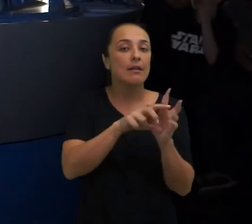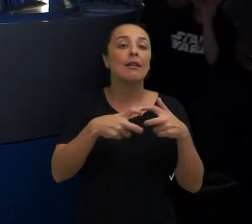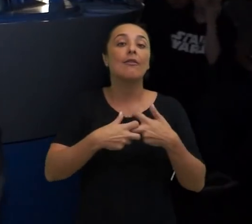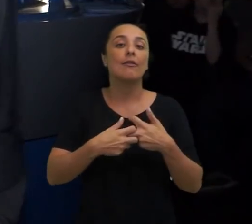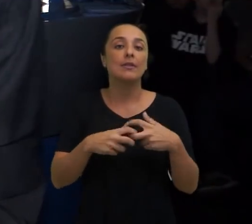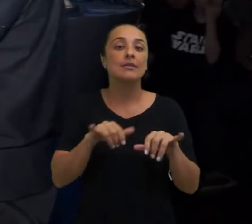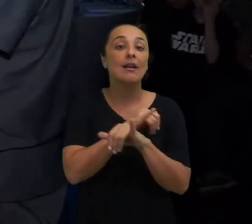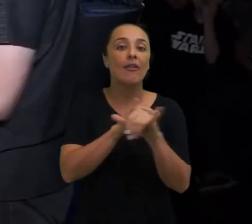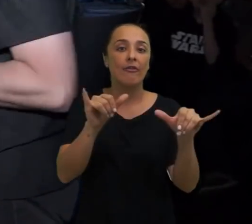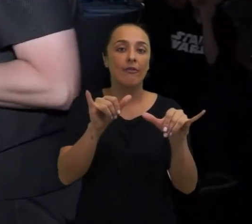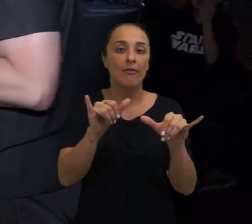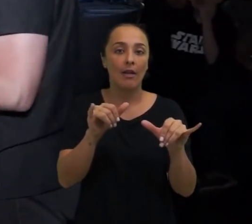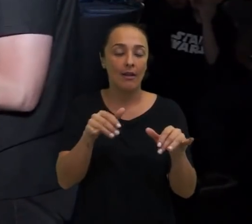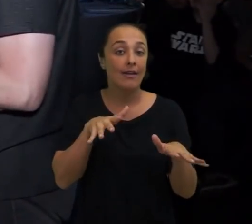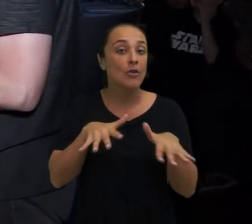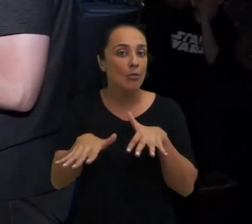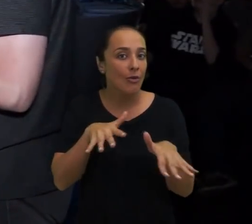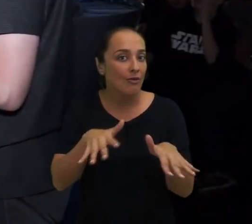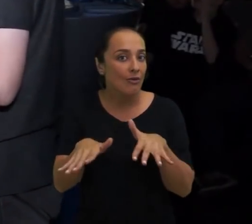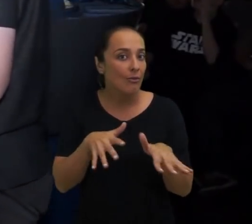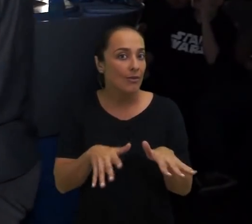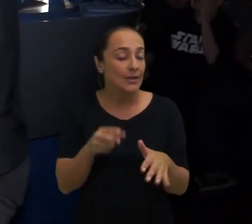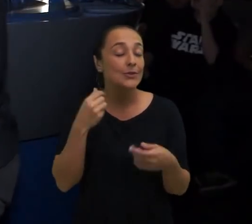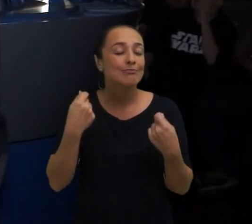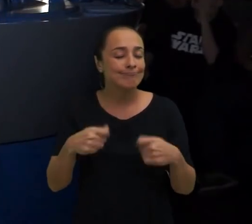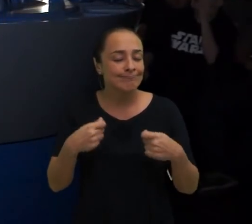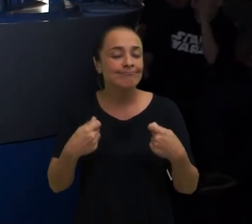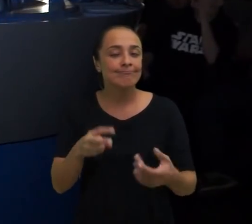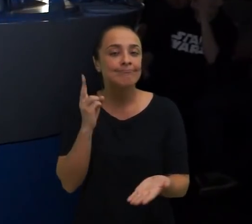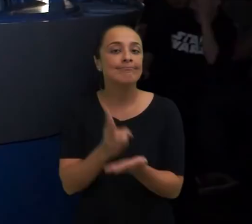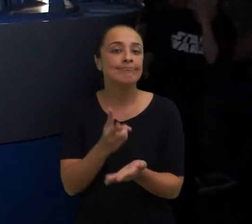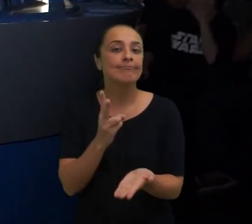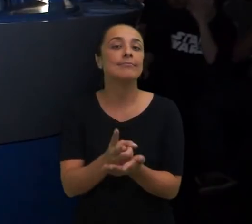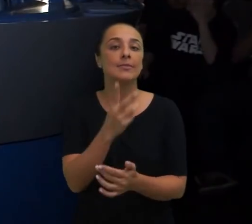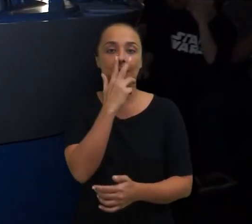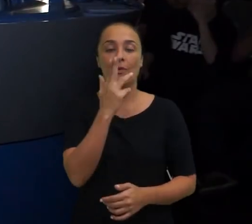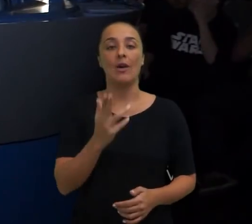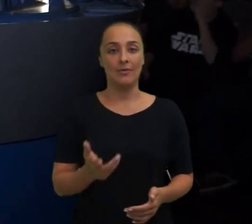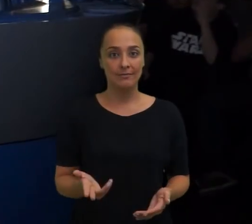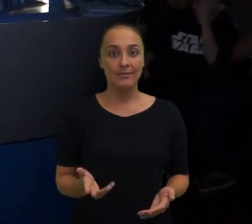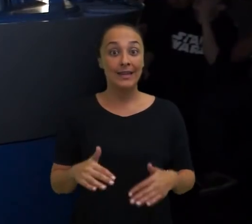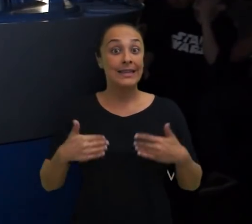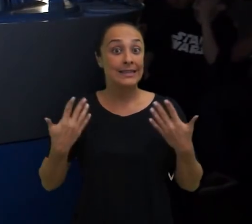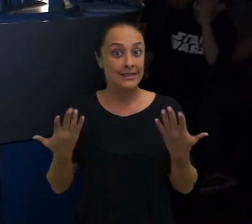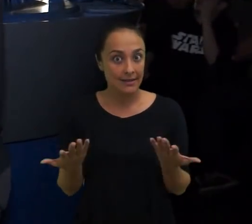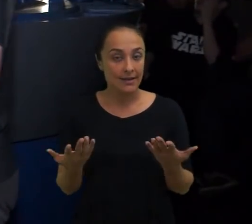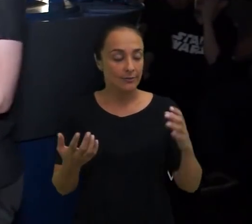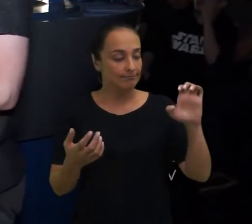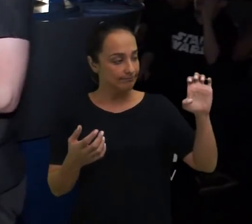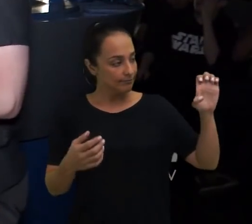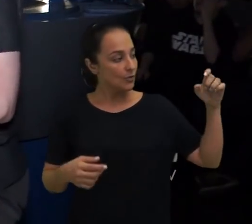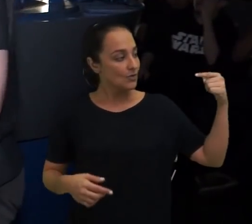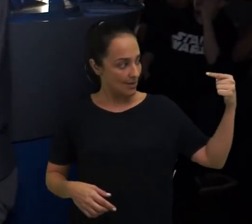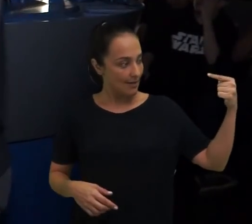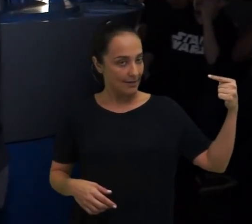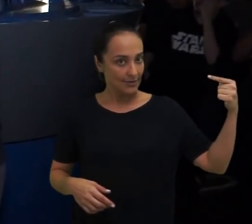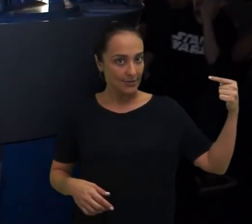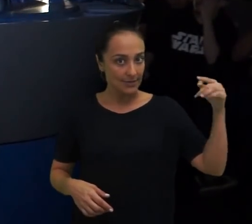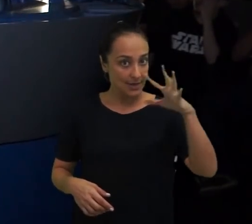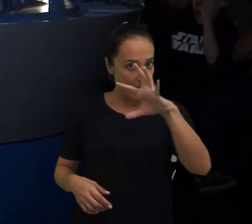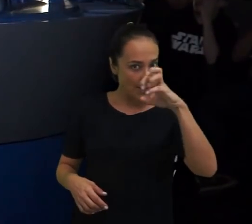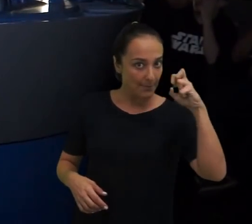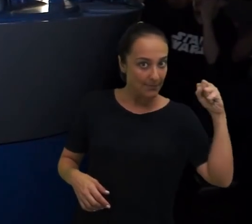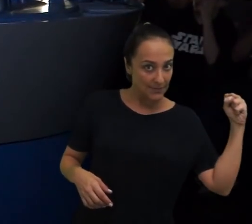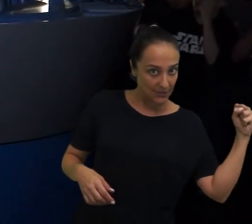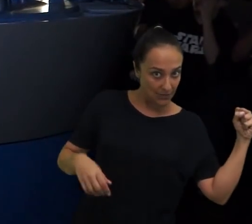conservação de momento. Então, ele vai sofrer um pequeno empurrão, tá? Por causa disso. Ninguém aqui está se sentindo empurrado pela luz das